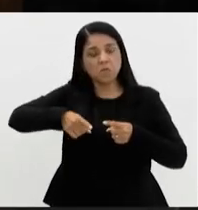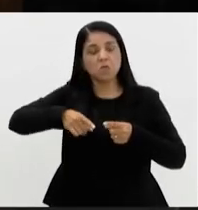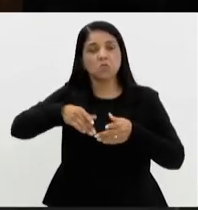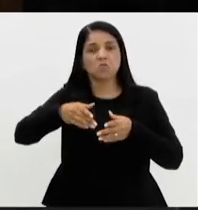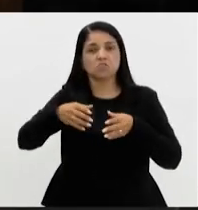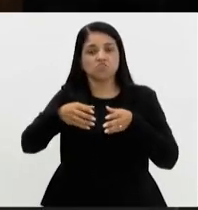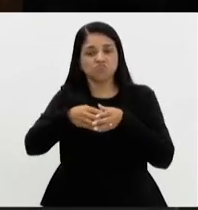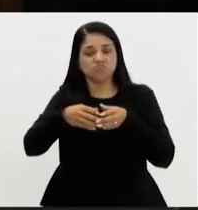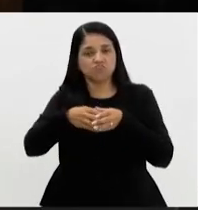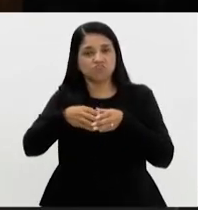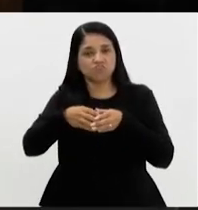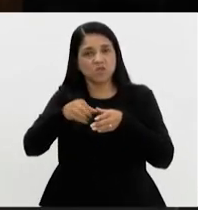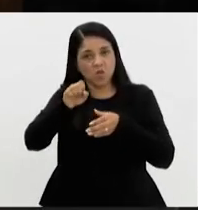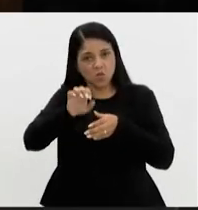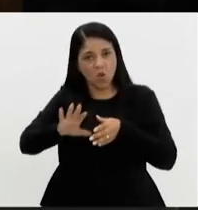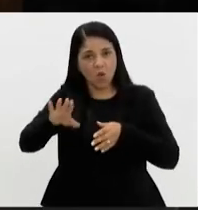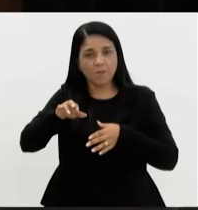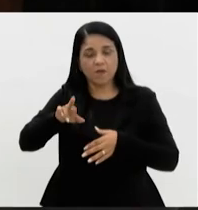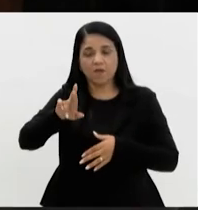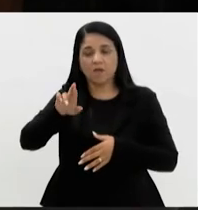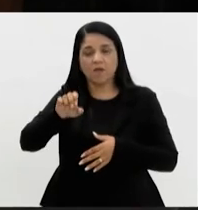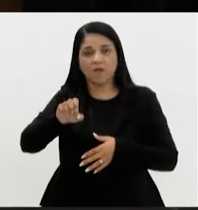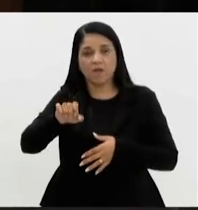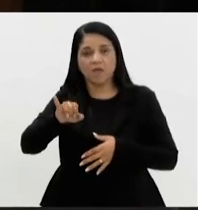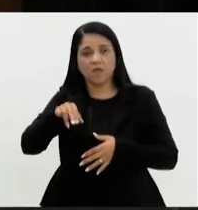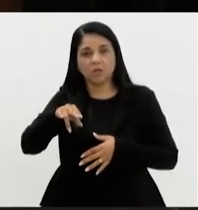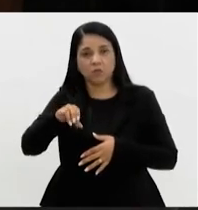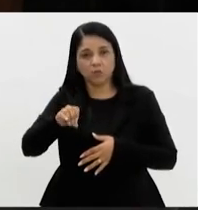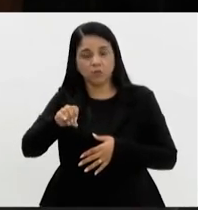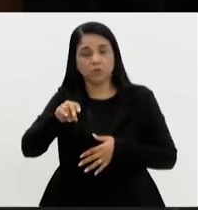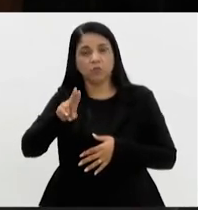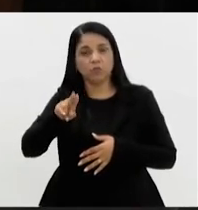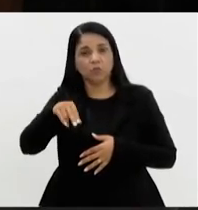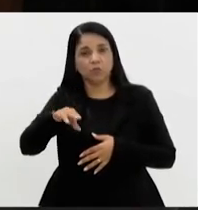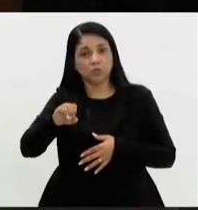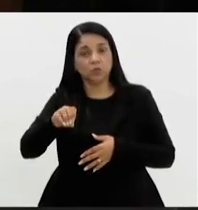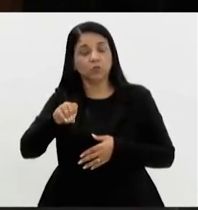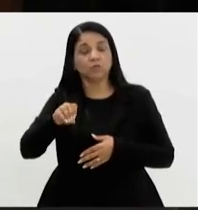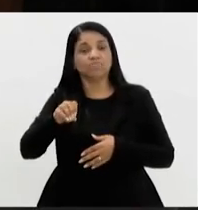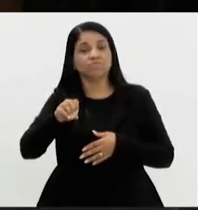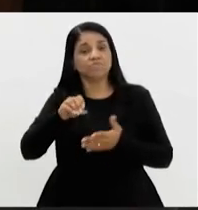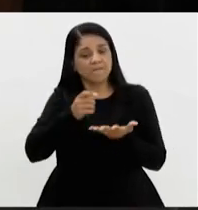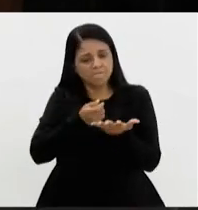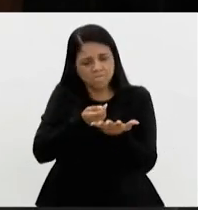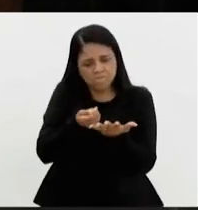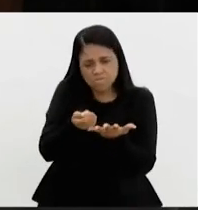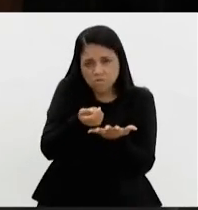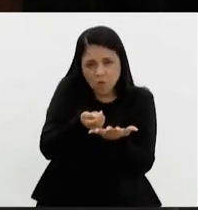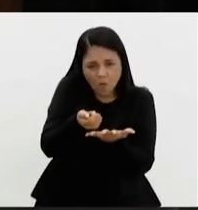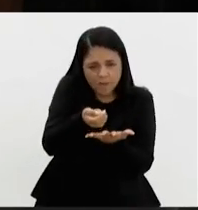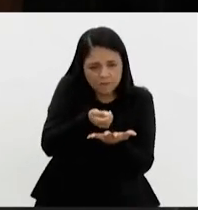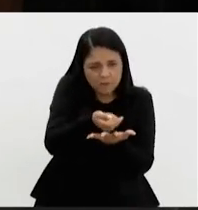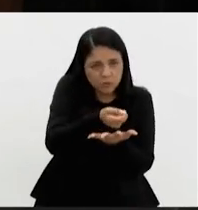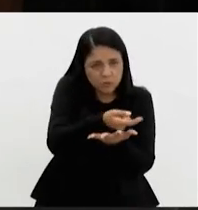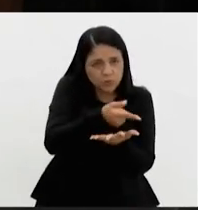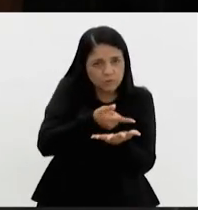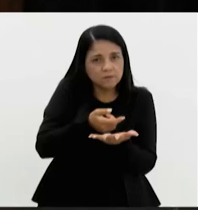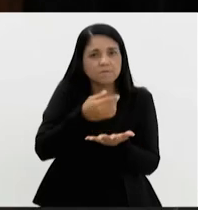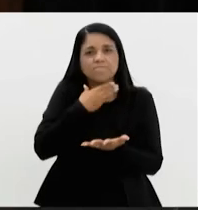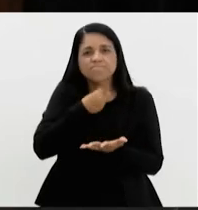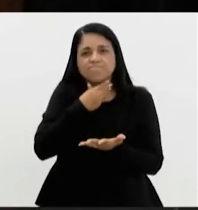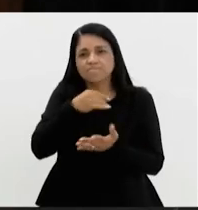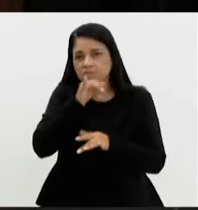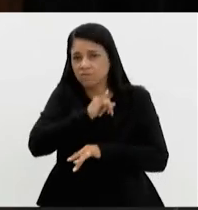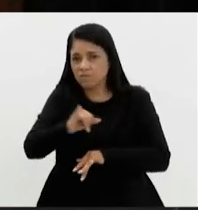A Deep fakes que foram vinculadas em tno ao Reino Unido e que tiveram na diferente da